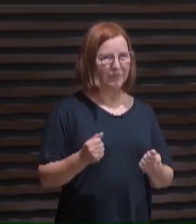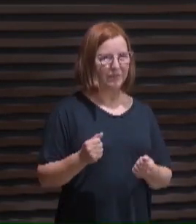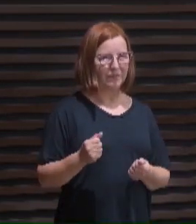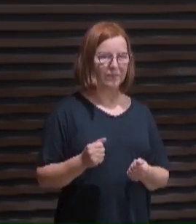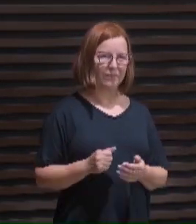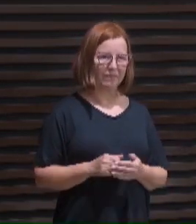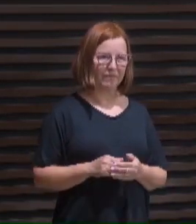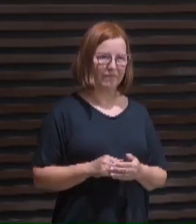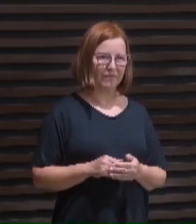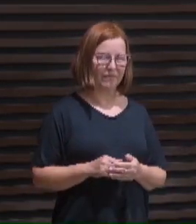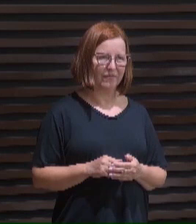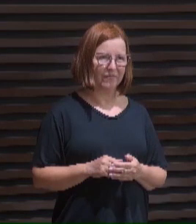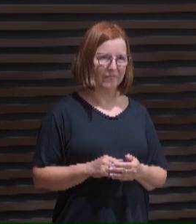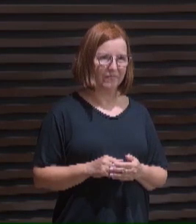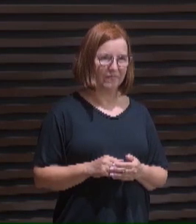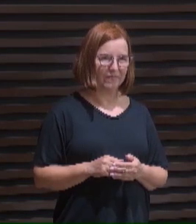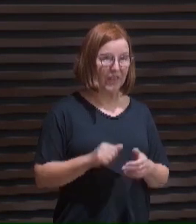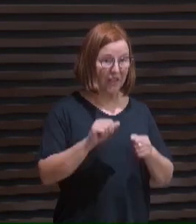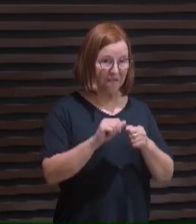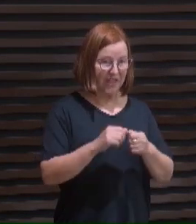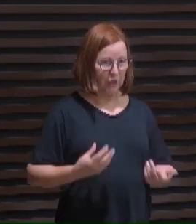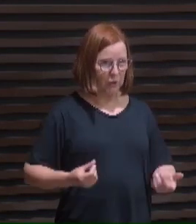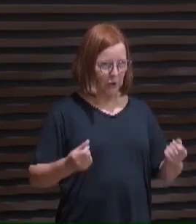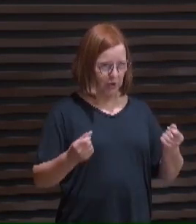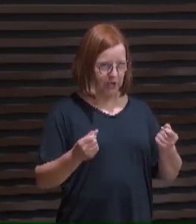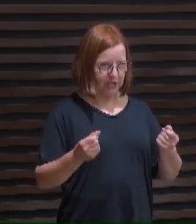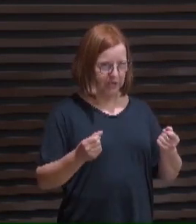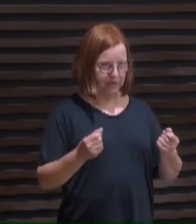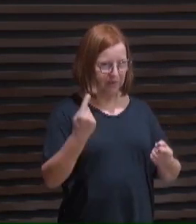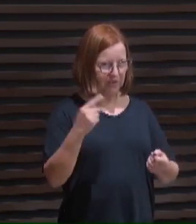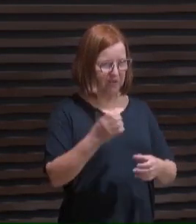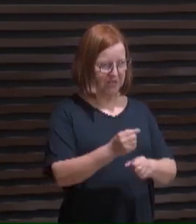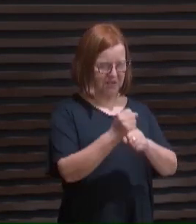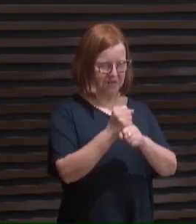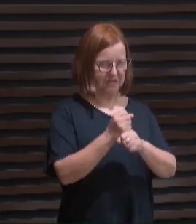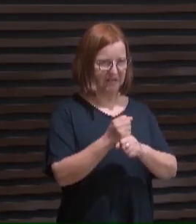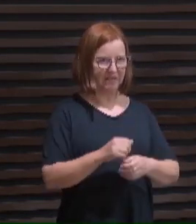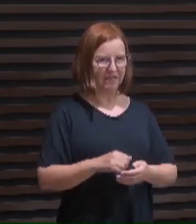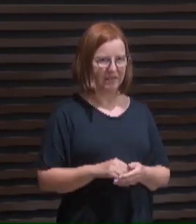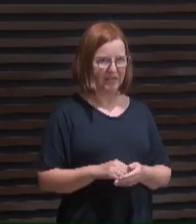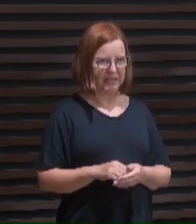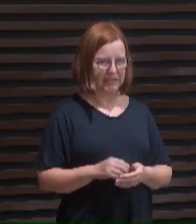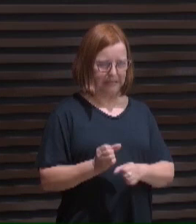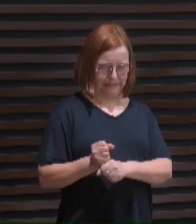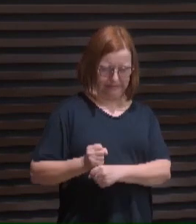Você faz do dinheiro o seu sustentáculo. E isso acaba com a